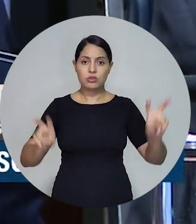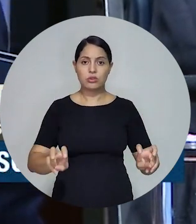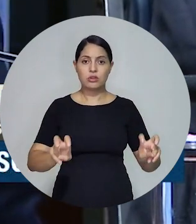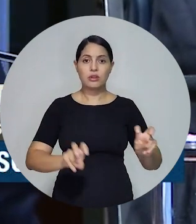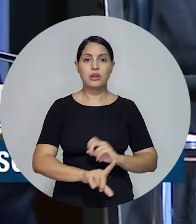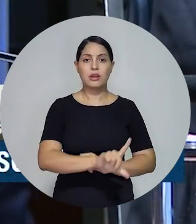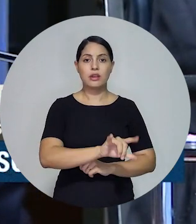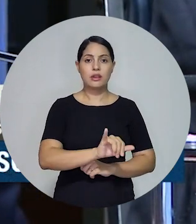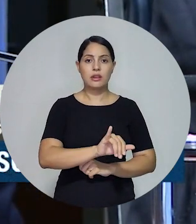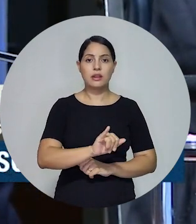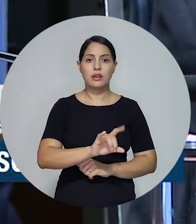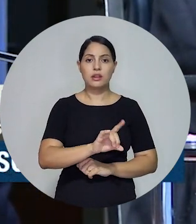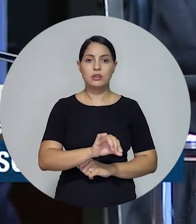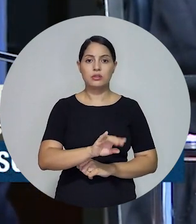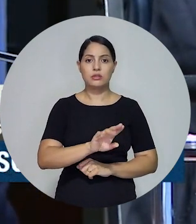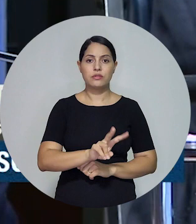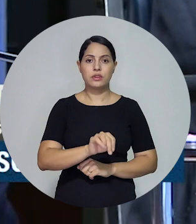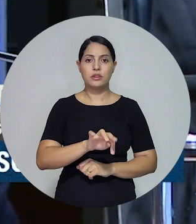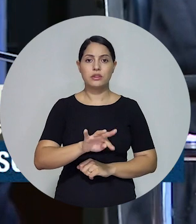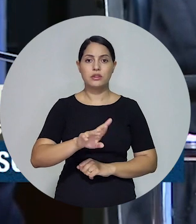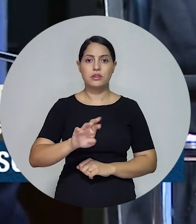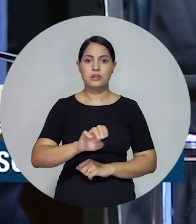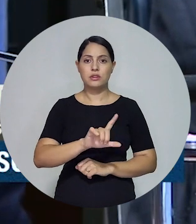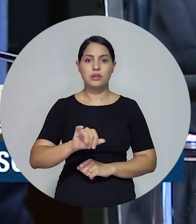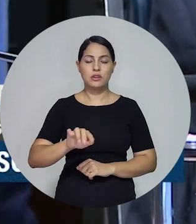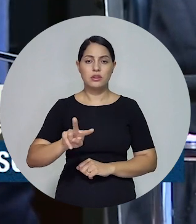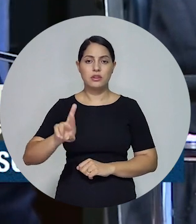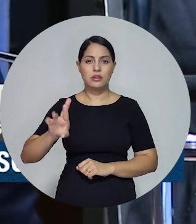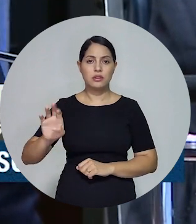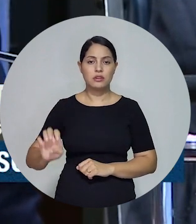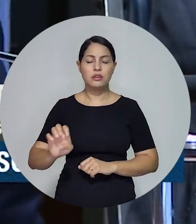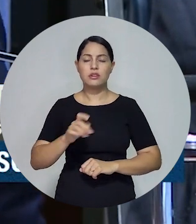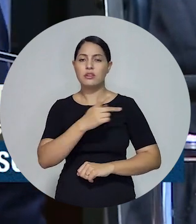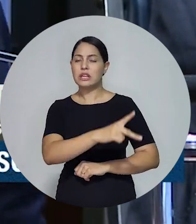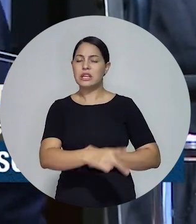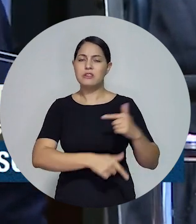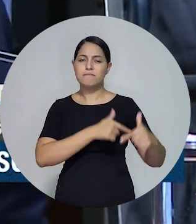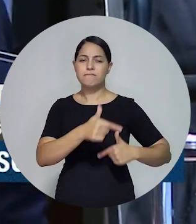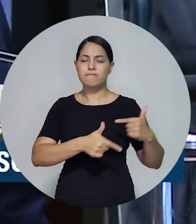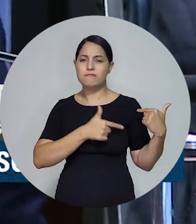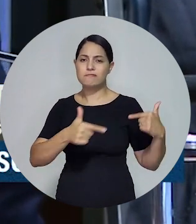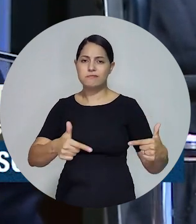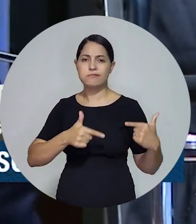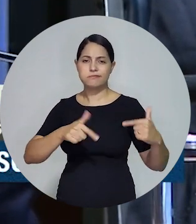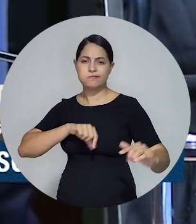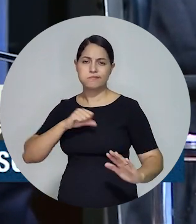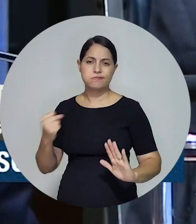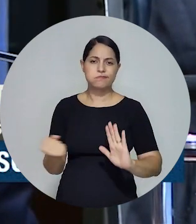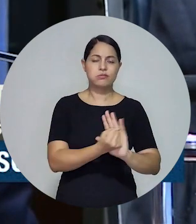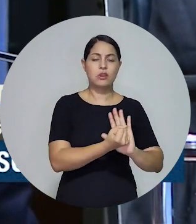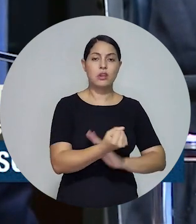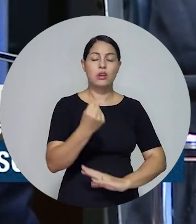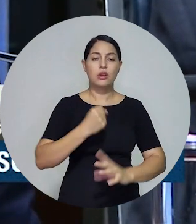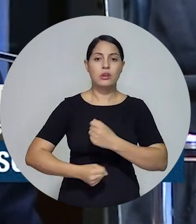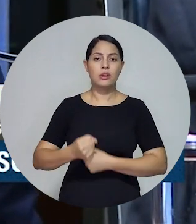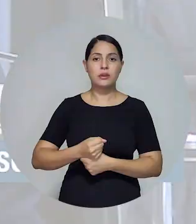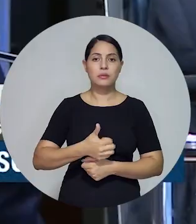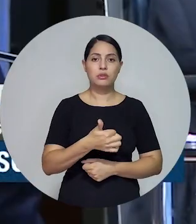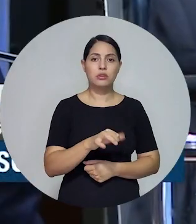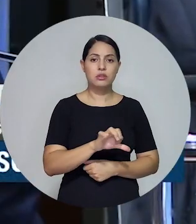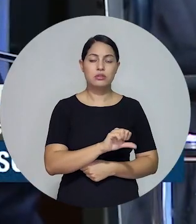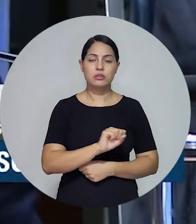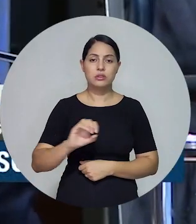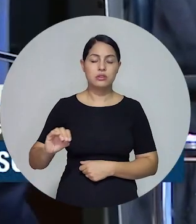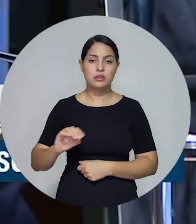o cerne da chamada Lei do Ventre Livre. O espírito liberal e republicano marcou a trajetória política de Rui Barbosa. Já em